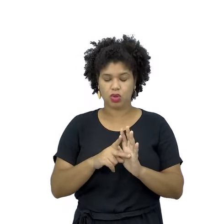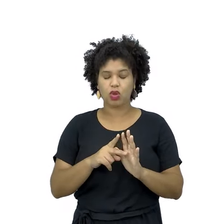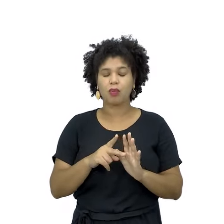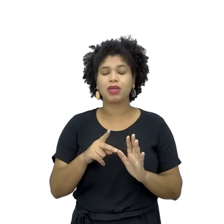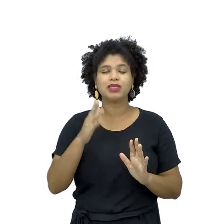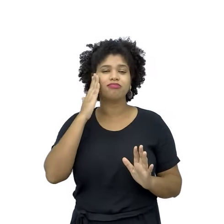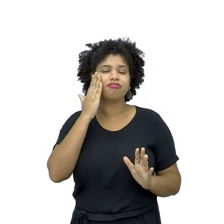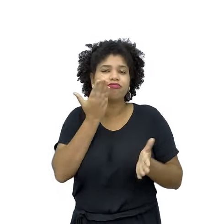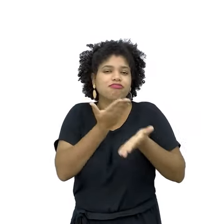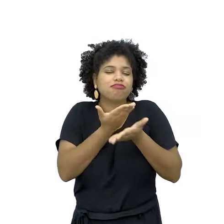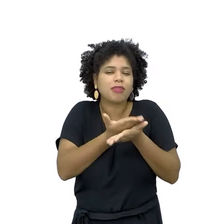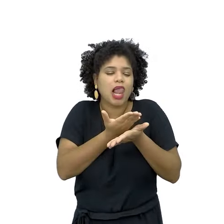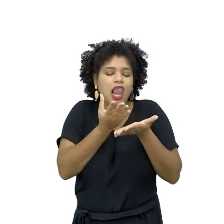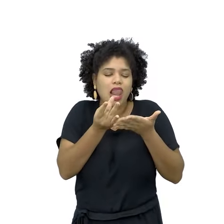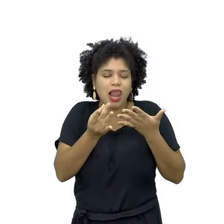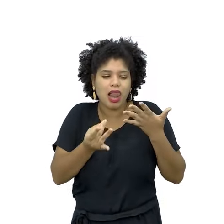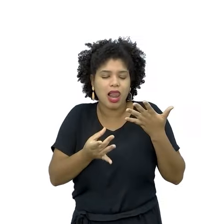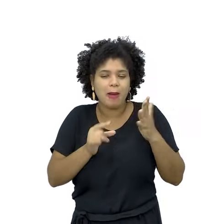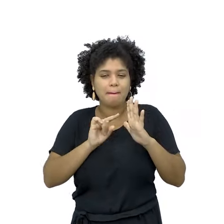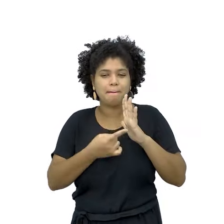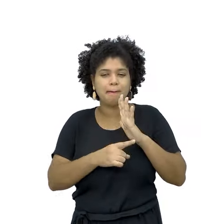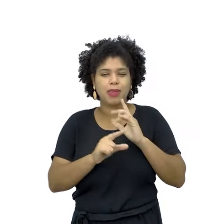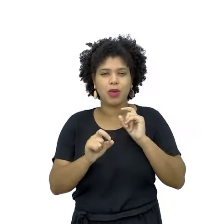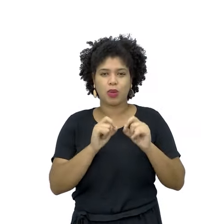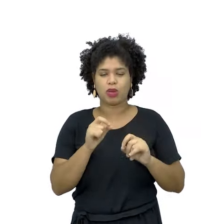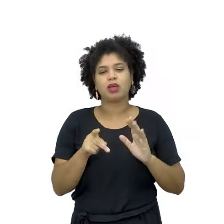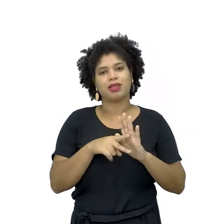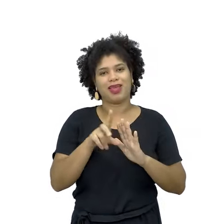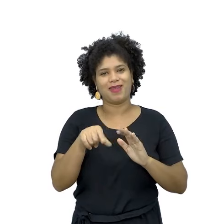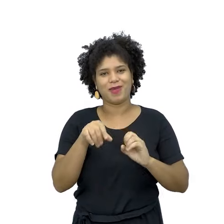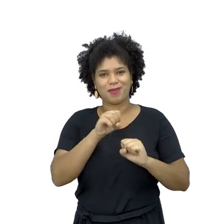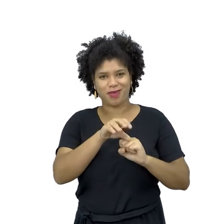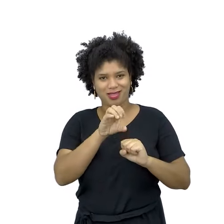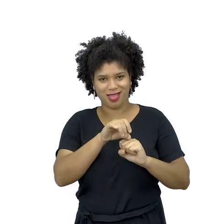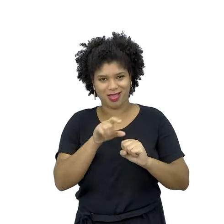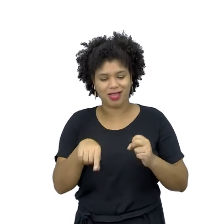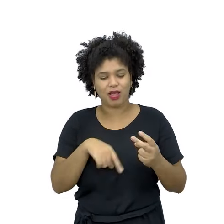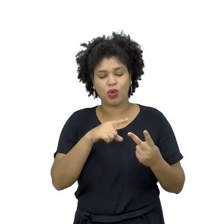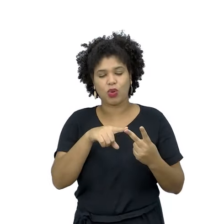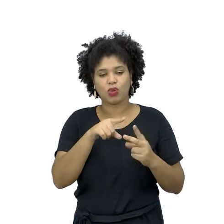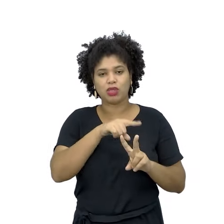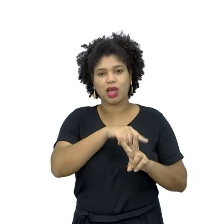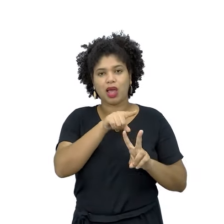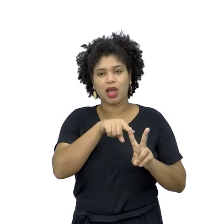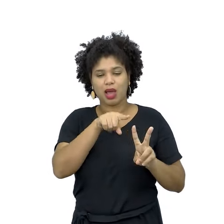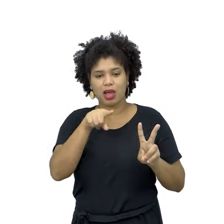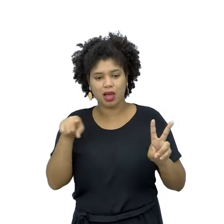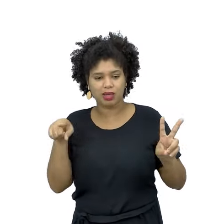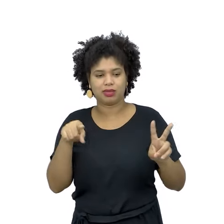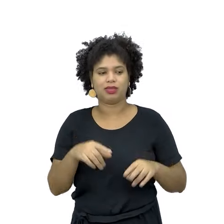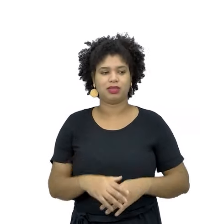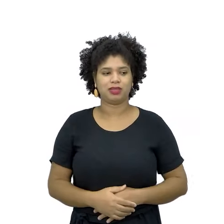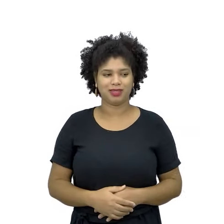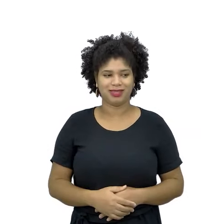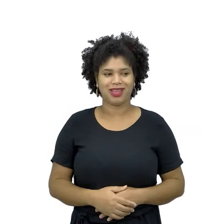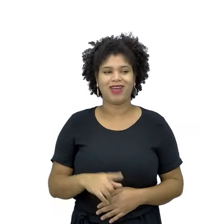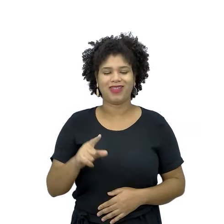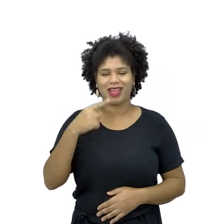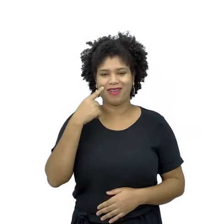de conhecimento, no nosso caso, potências e raízes. Ele vai dizer a importância